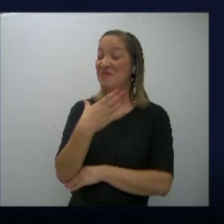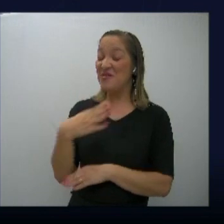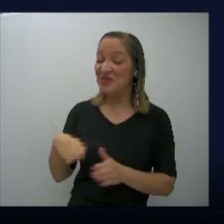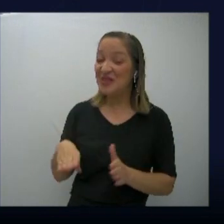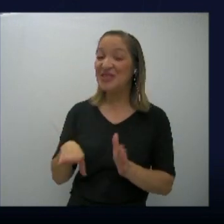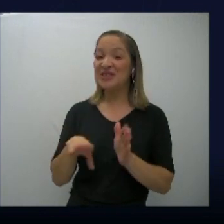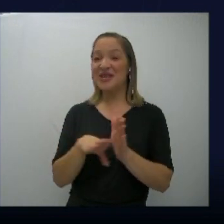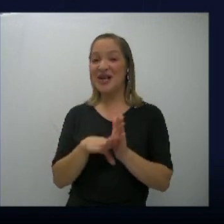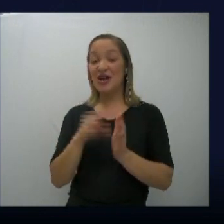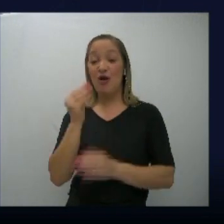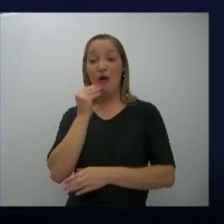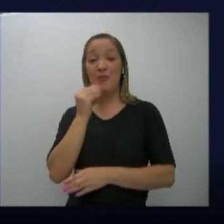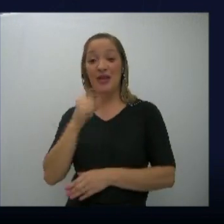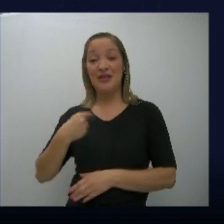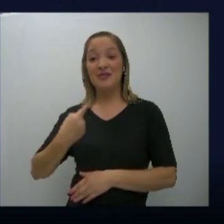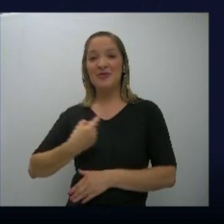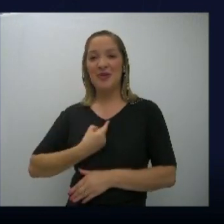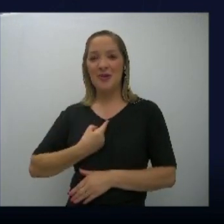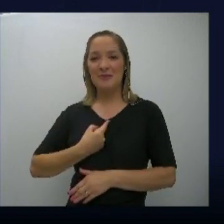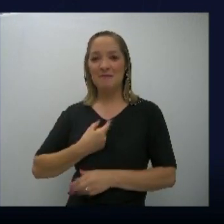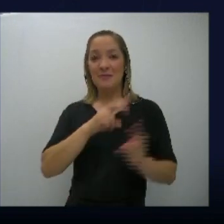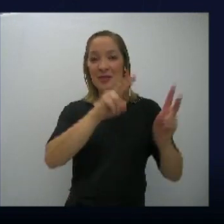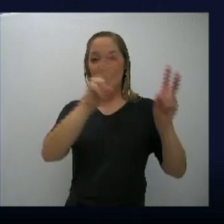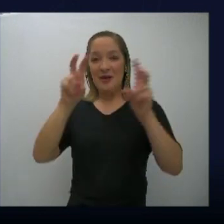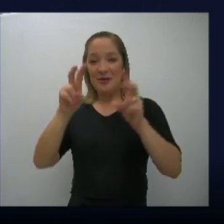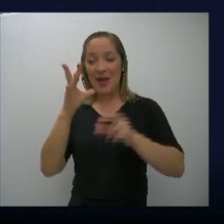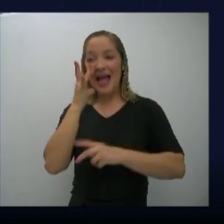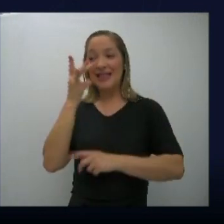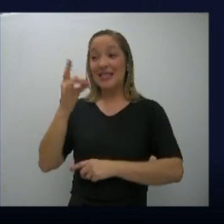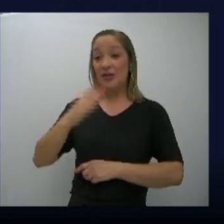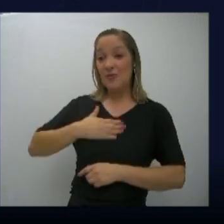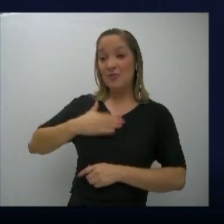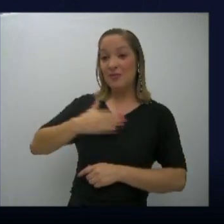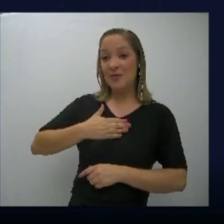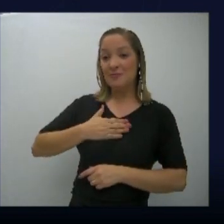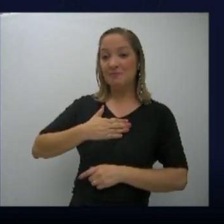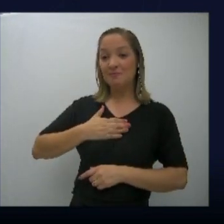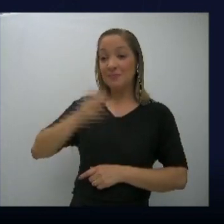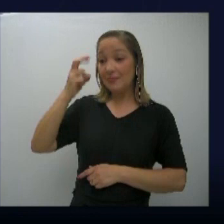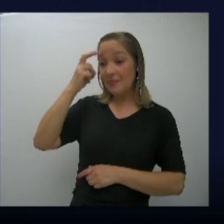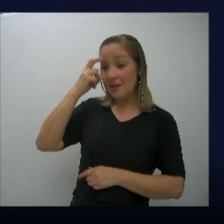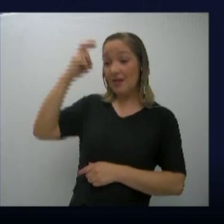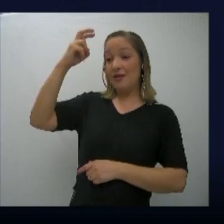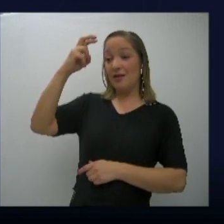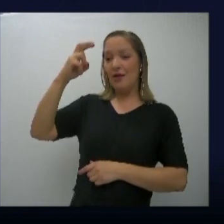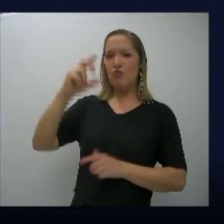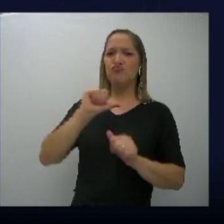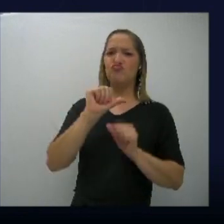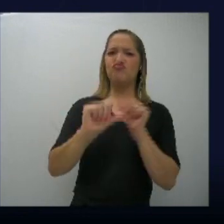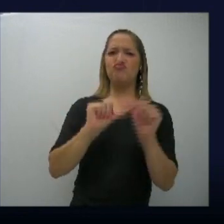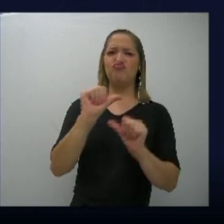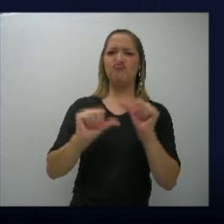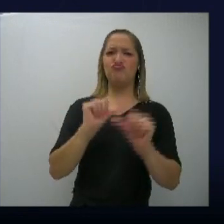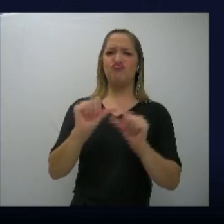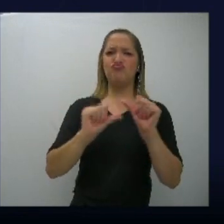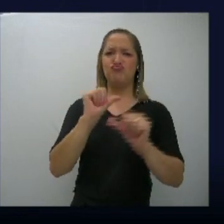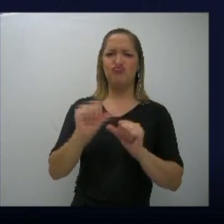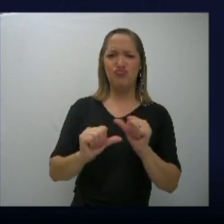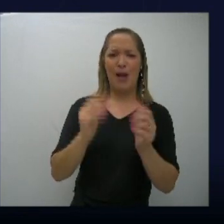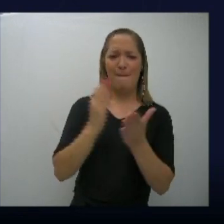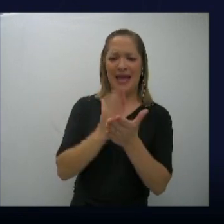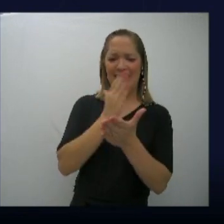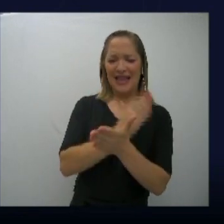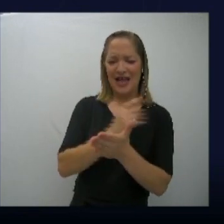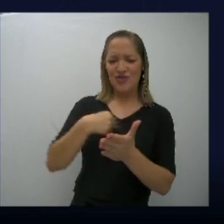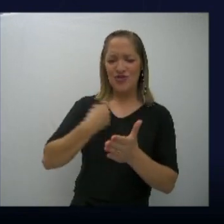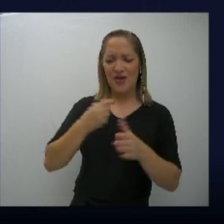perguntar um pouco de cor a rua se chama muita atenção seja especial vai mudar tudo então metade do que a gente faz hoje vai ser